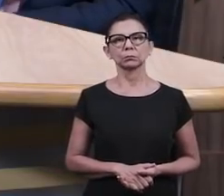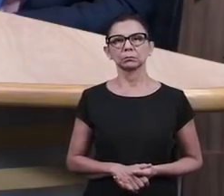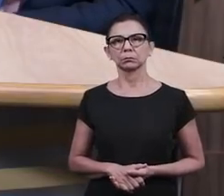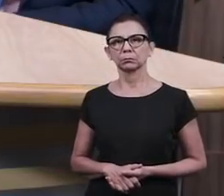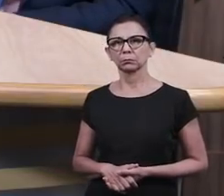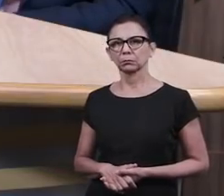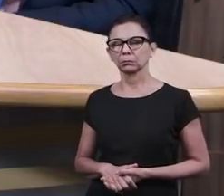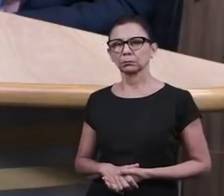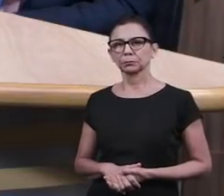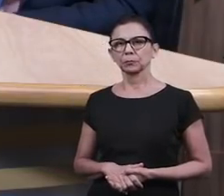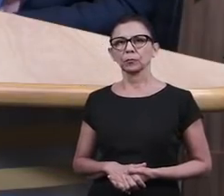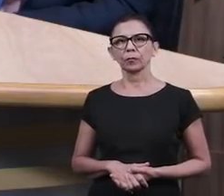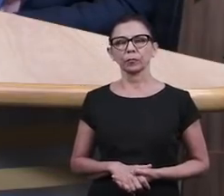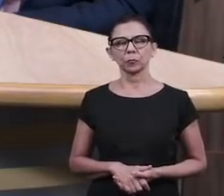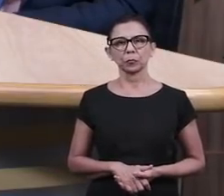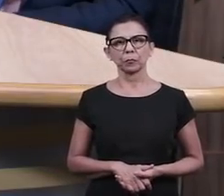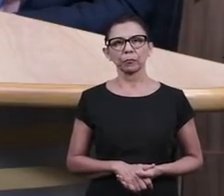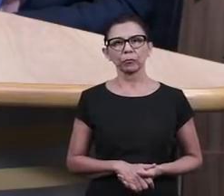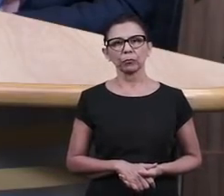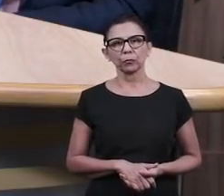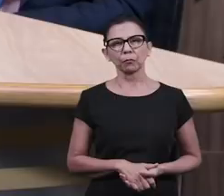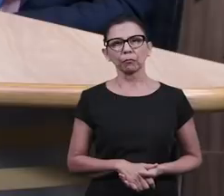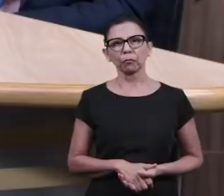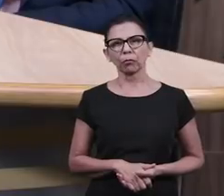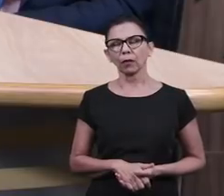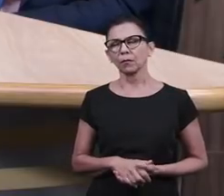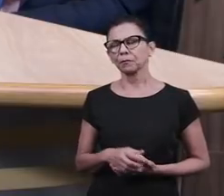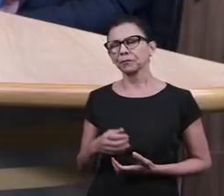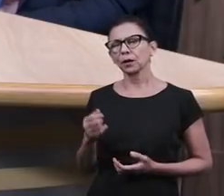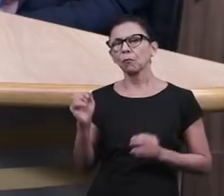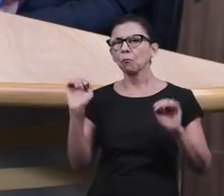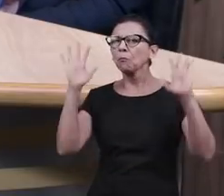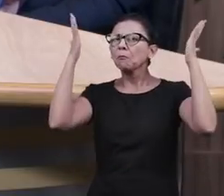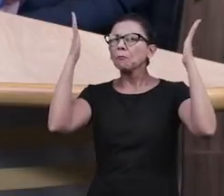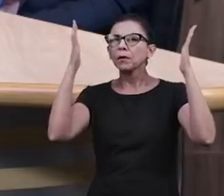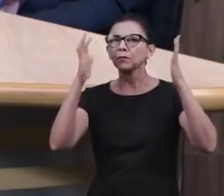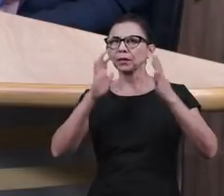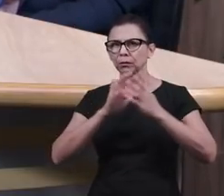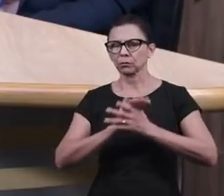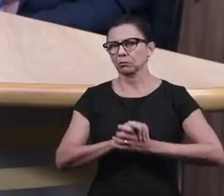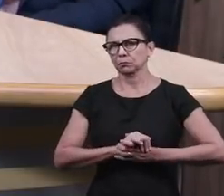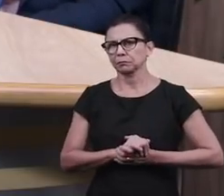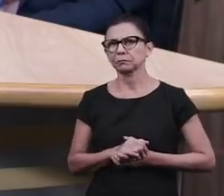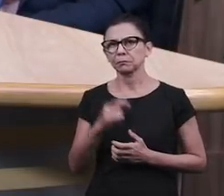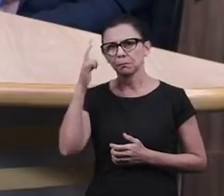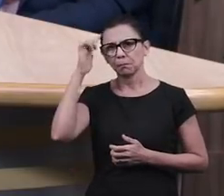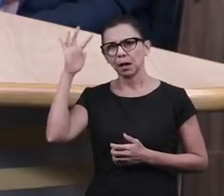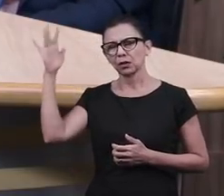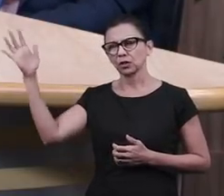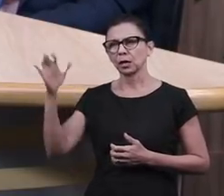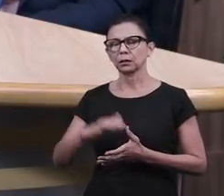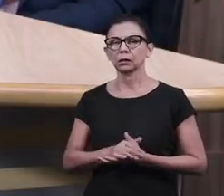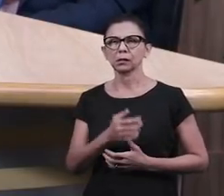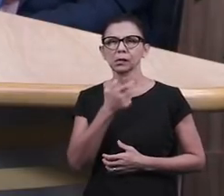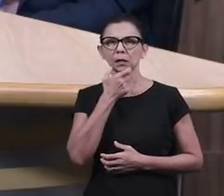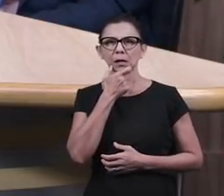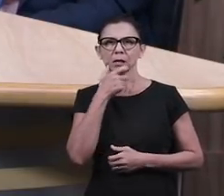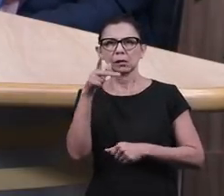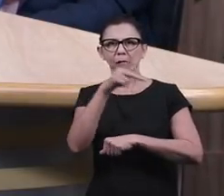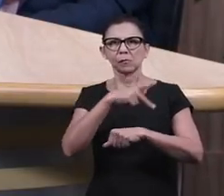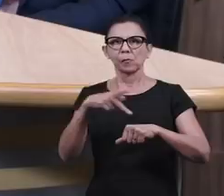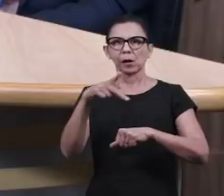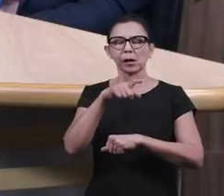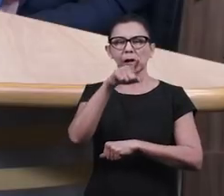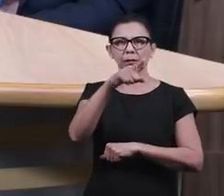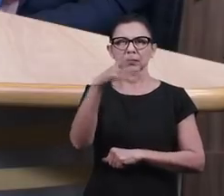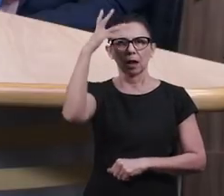de um rei, uma cerimônia qualquer. A gente assiste, às vezes, a uma cerimônia na Inglaterra, lá tem a monarquia